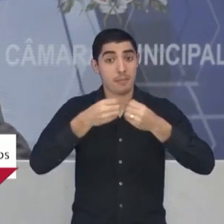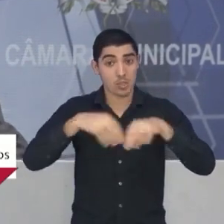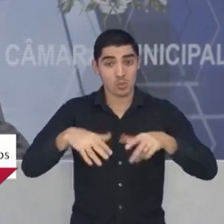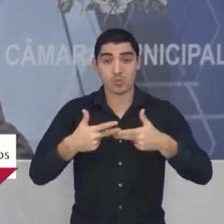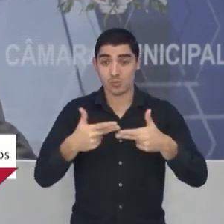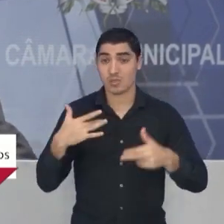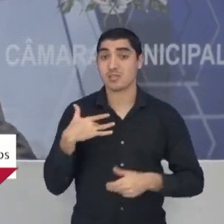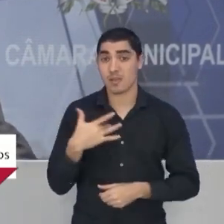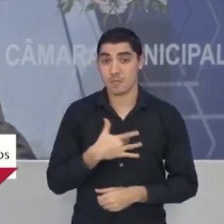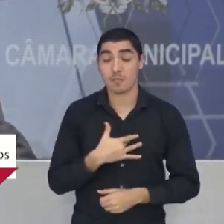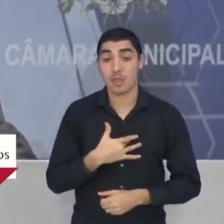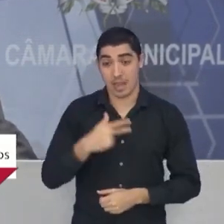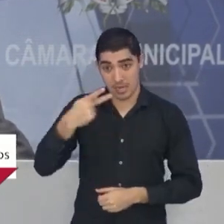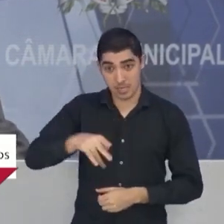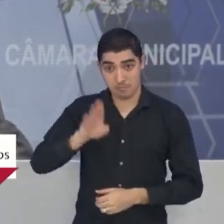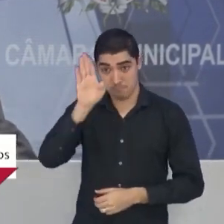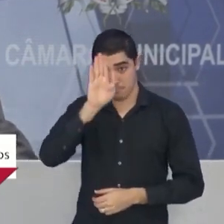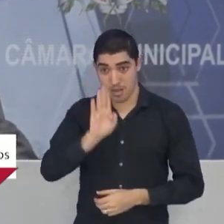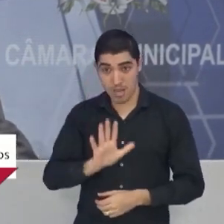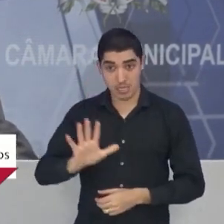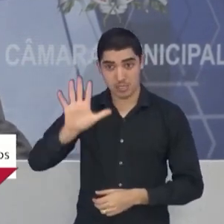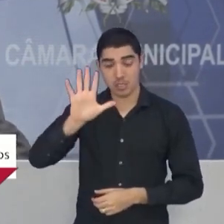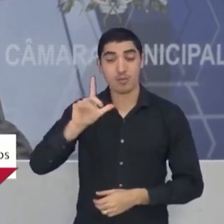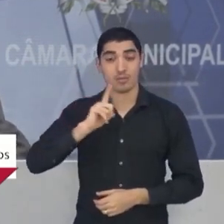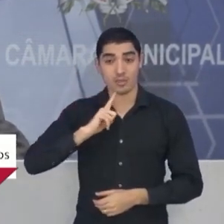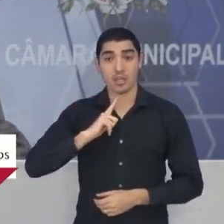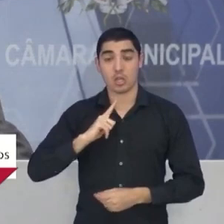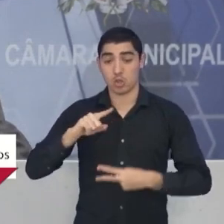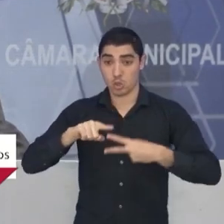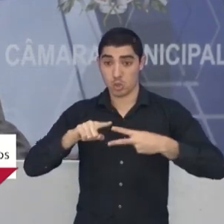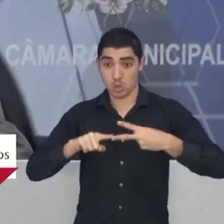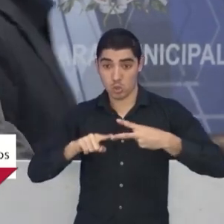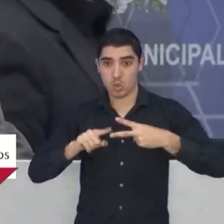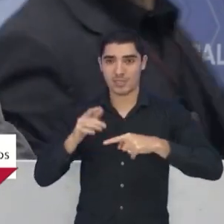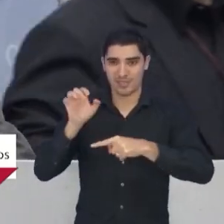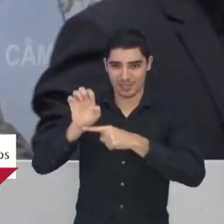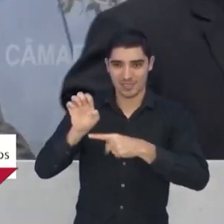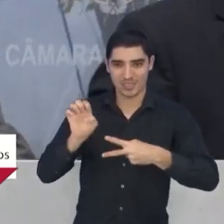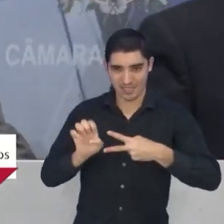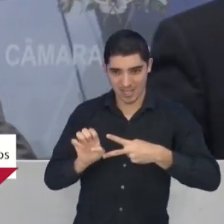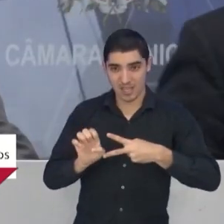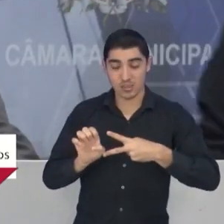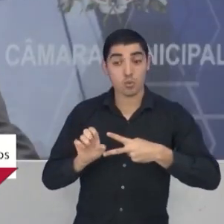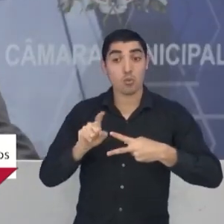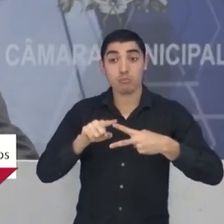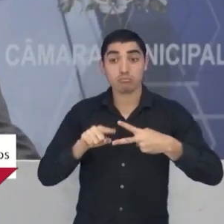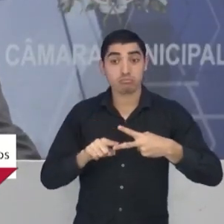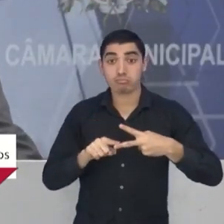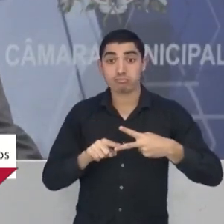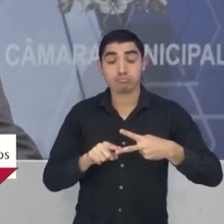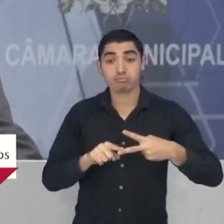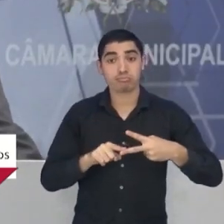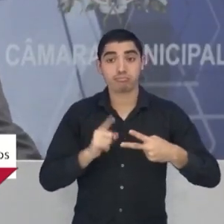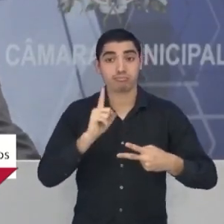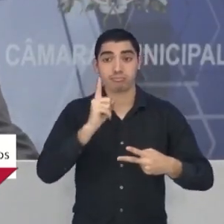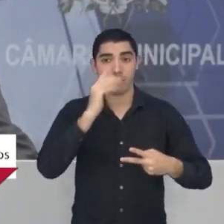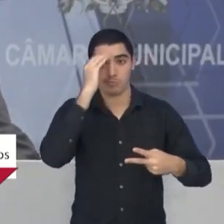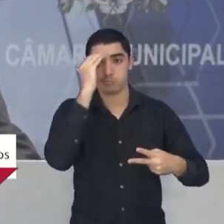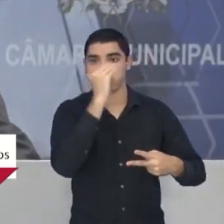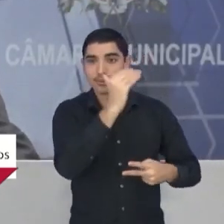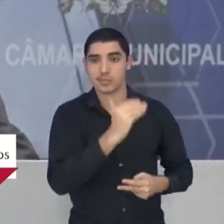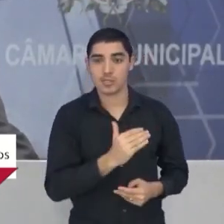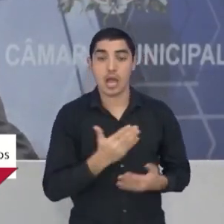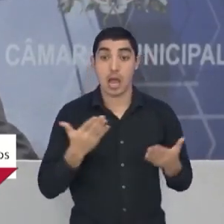Nacional nós tínhamos dois estados que iniciaram a regionalização e não cumpriram e agora o Governo do Estado de São Paulo